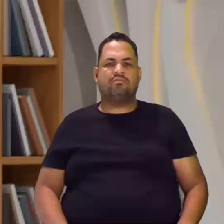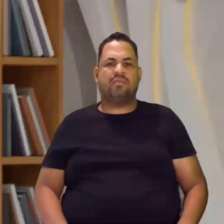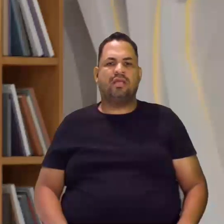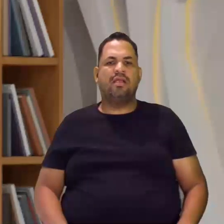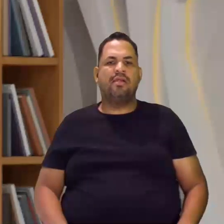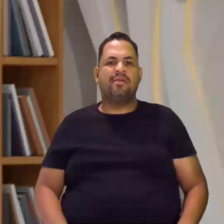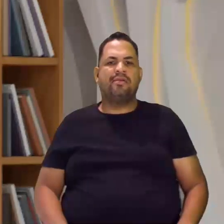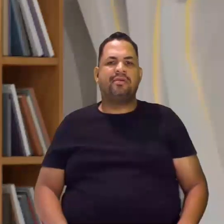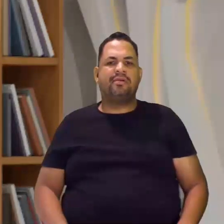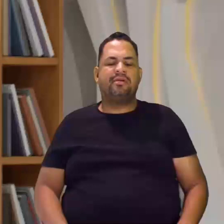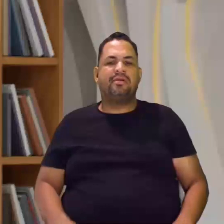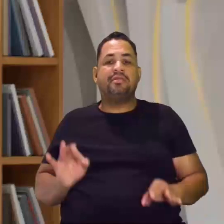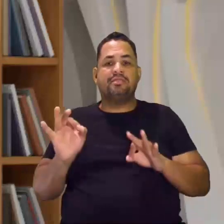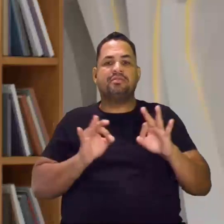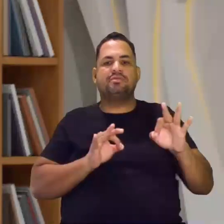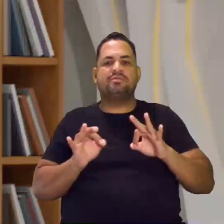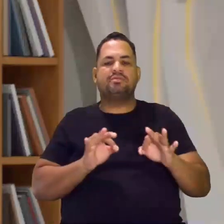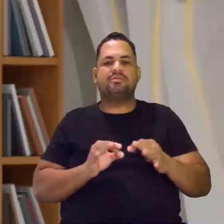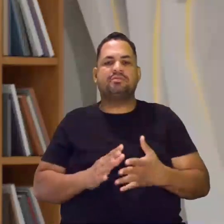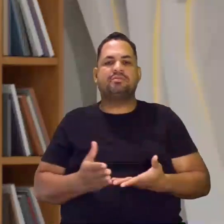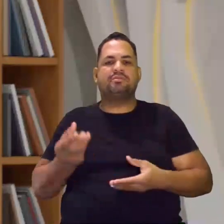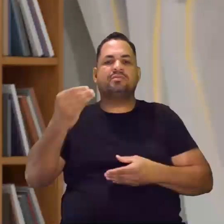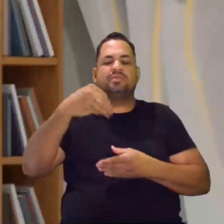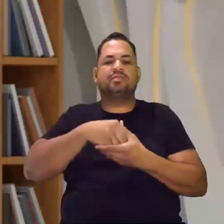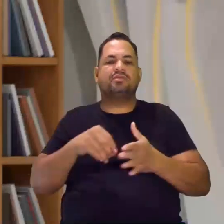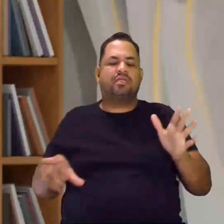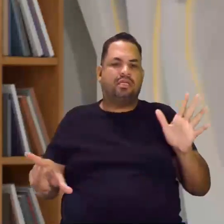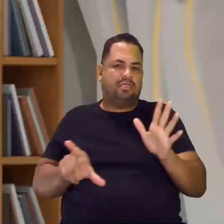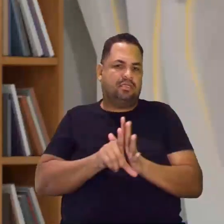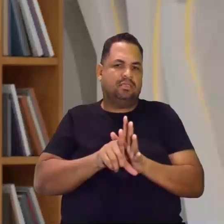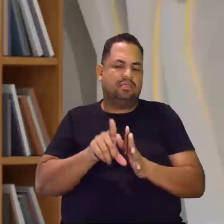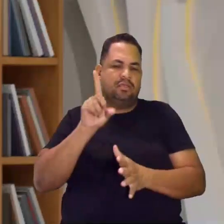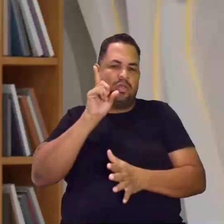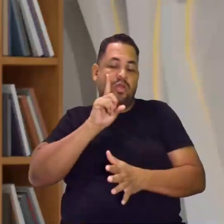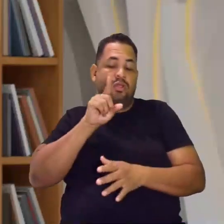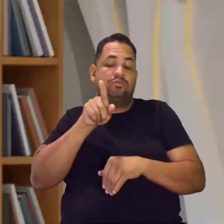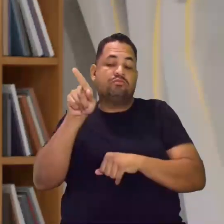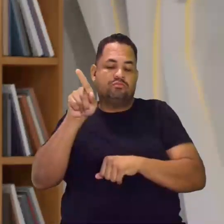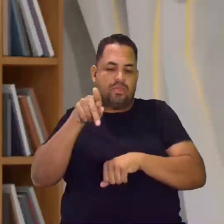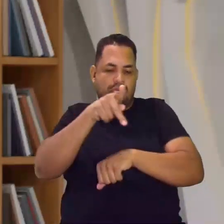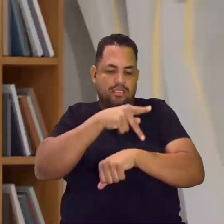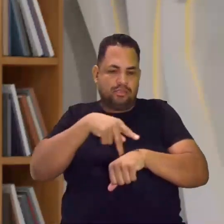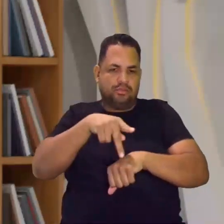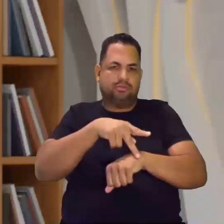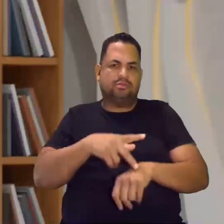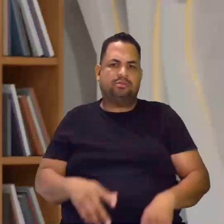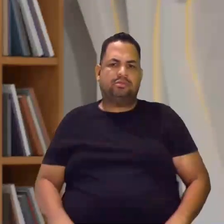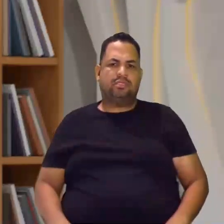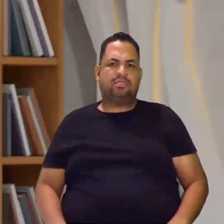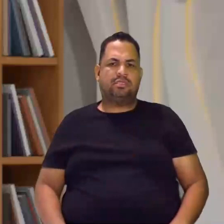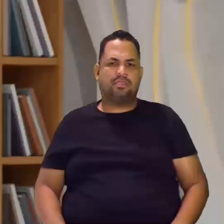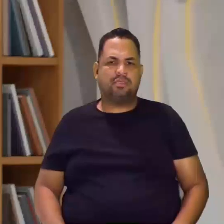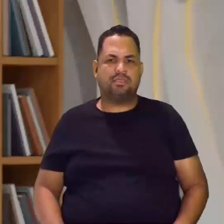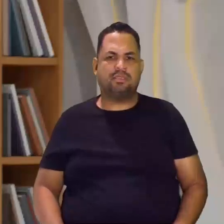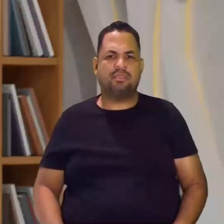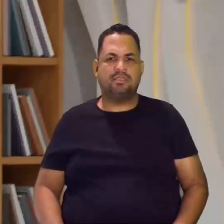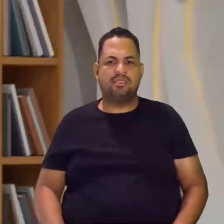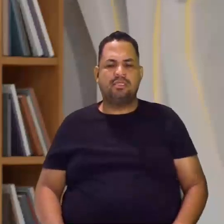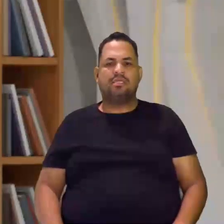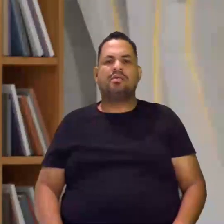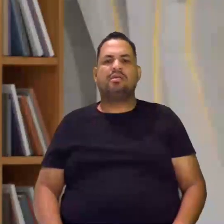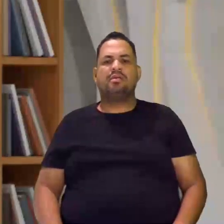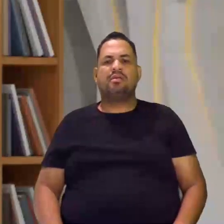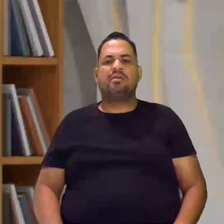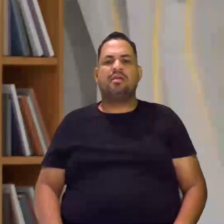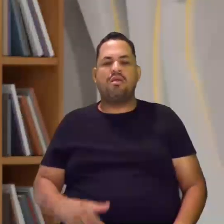racismo institucionalizado. É isso que estava na lei. Ali essa segregação racial. E a Rosa